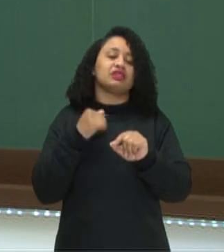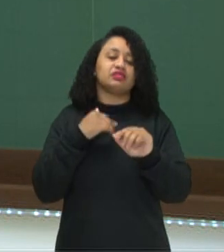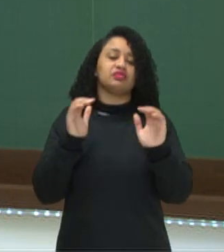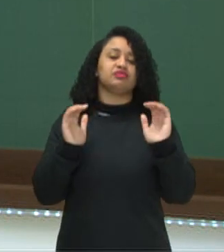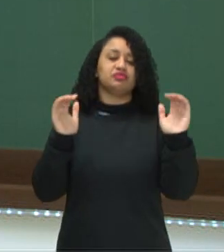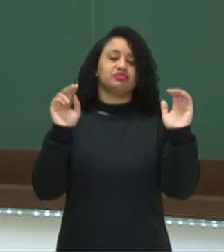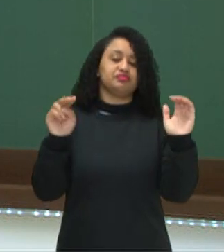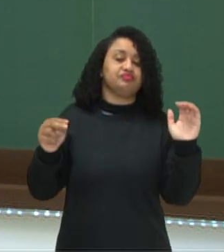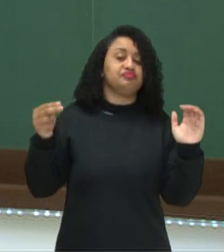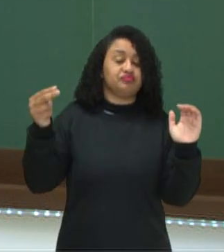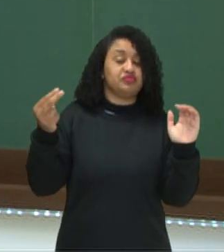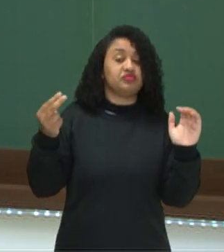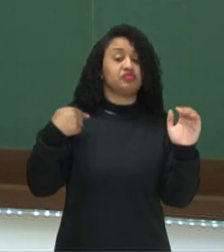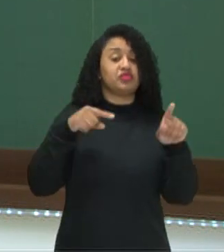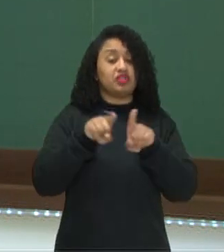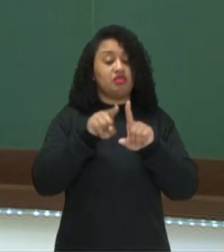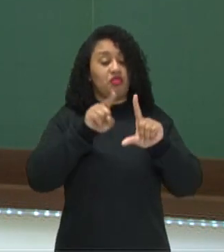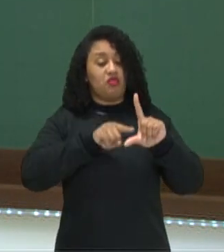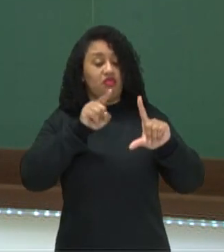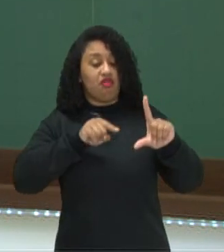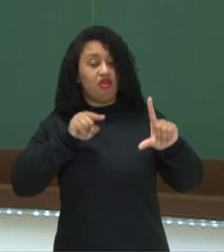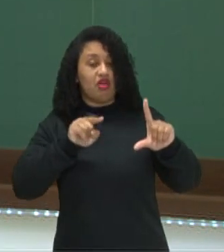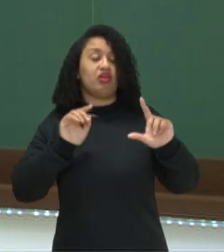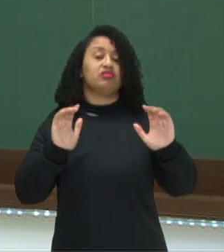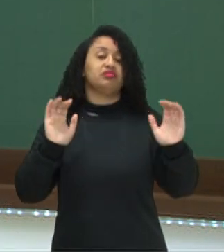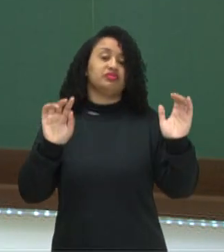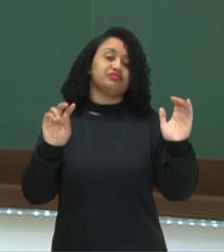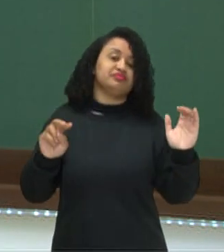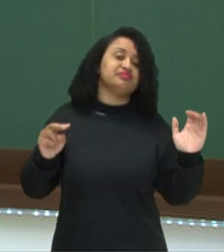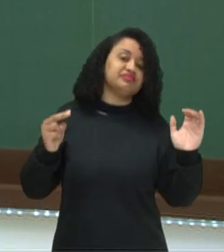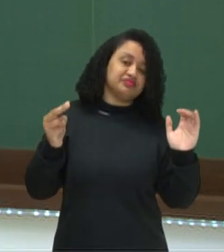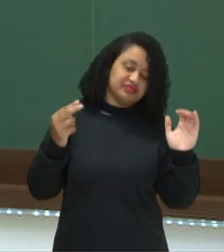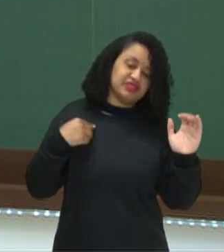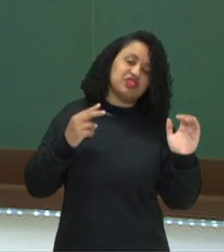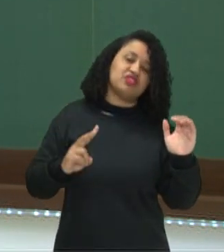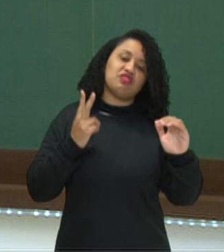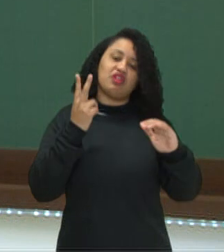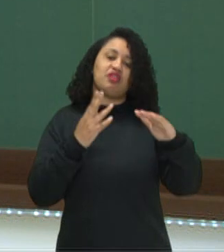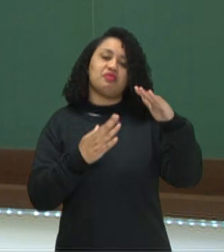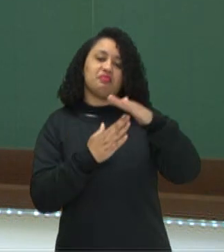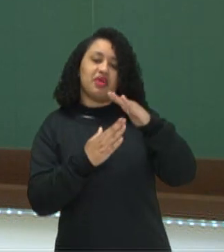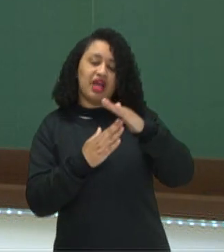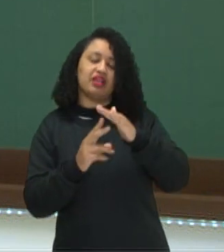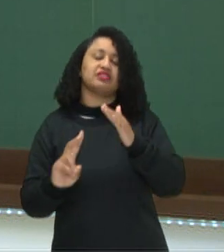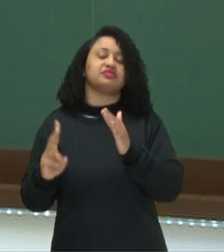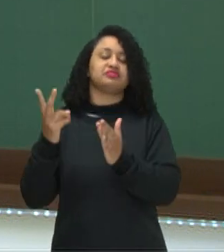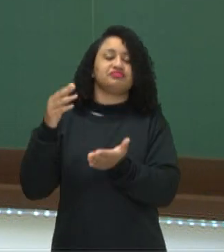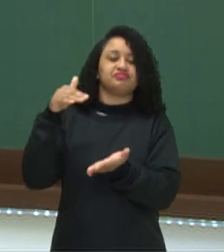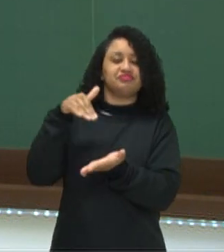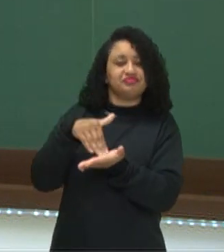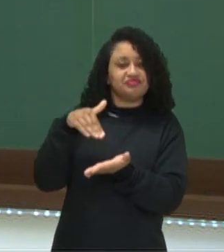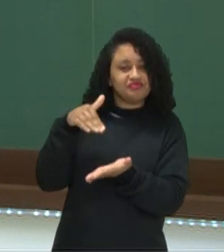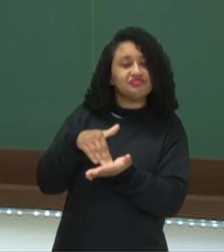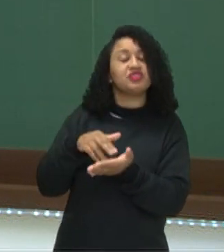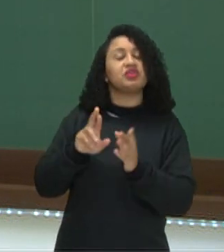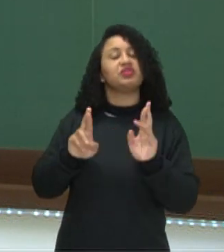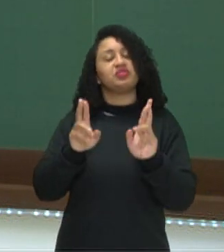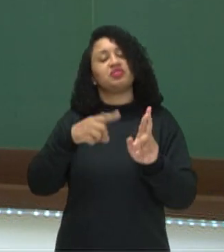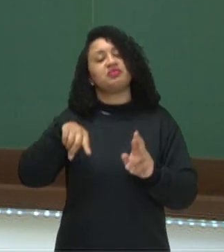função quadrática, sobre o gráfico dessa função quadrática, sobre o valor de máximo, o valor de mínimo.